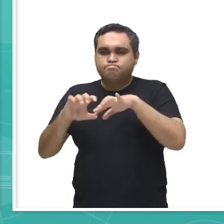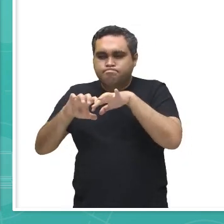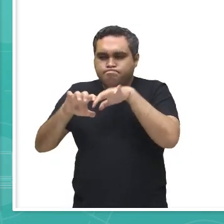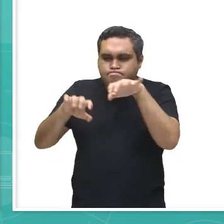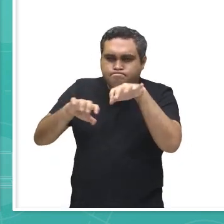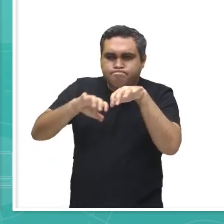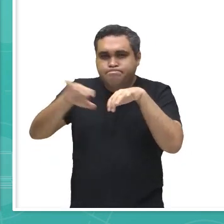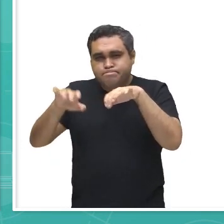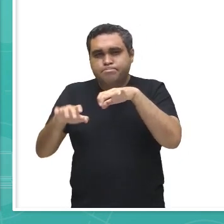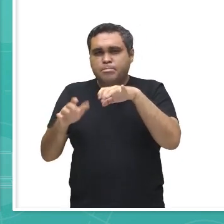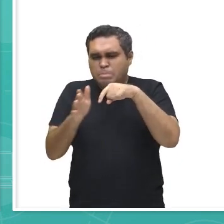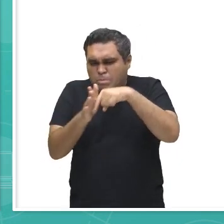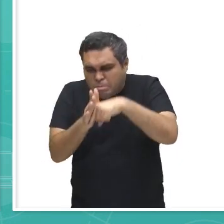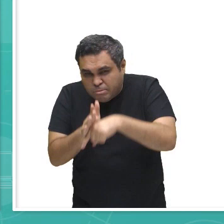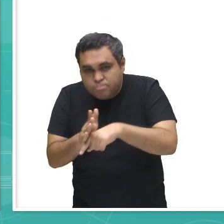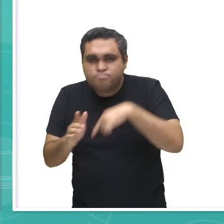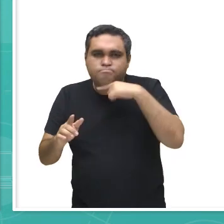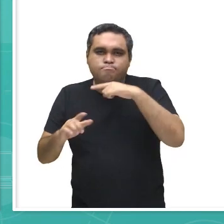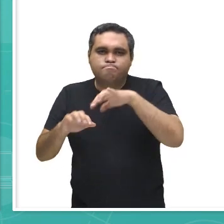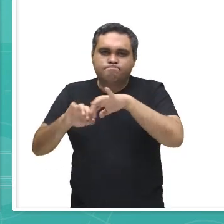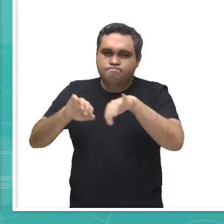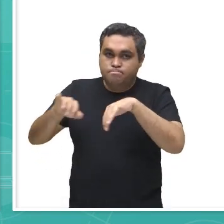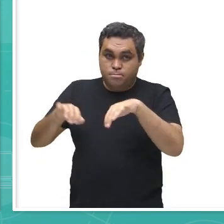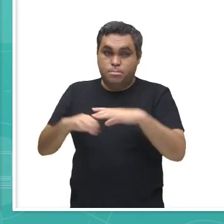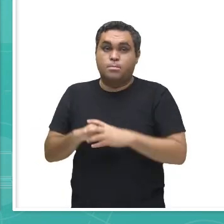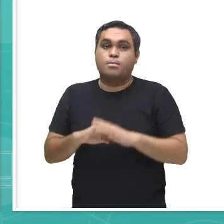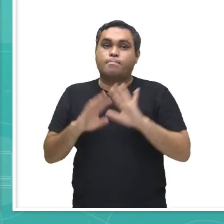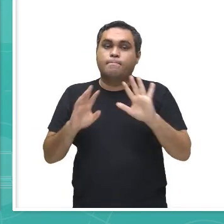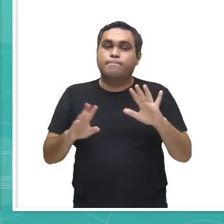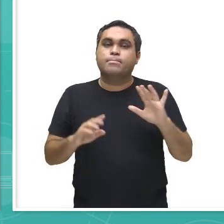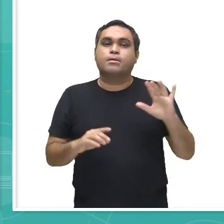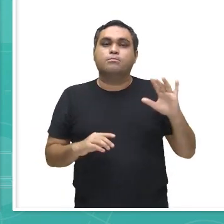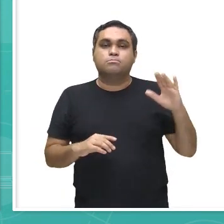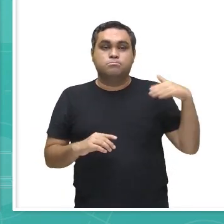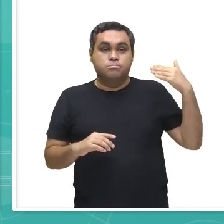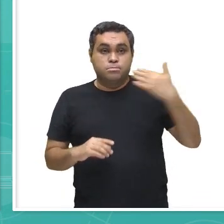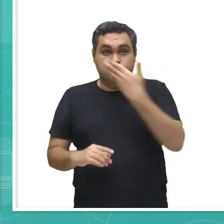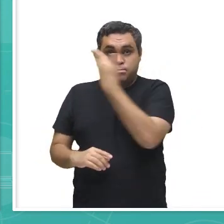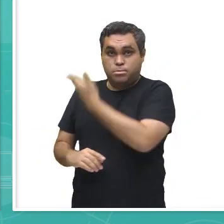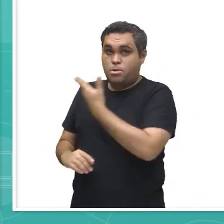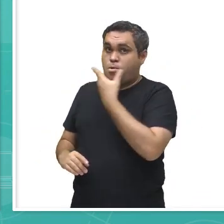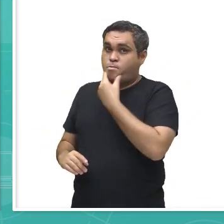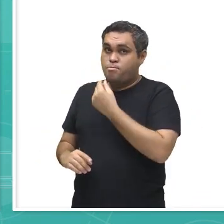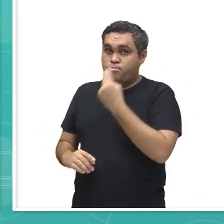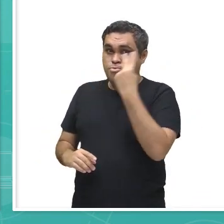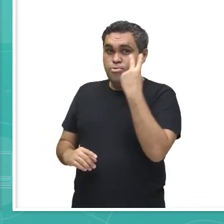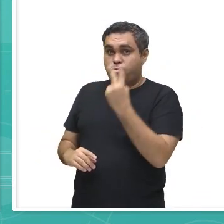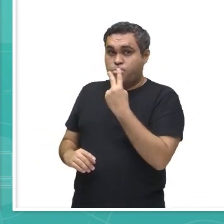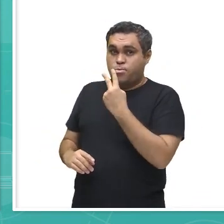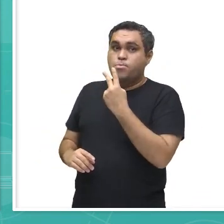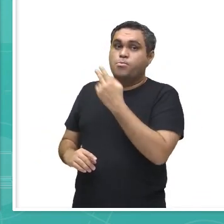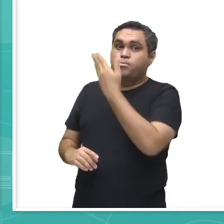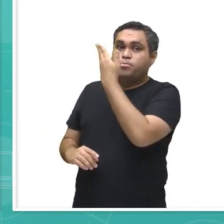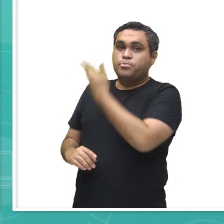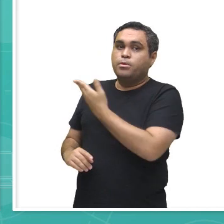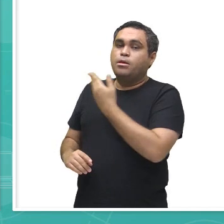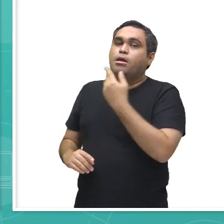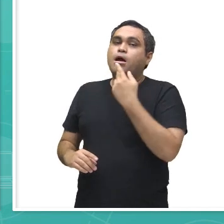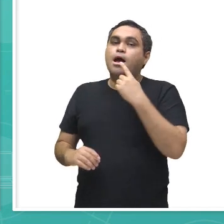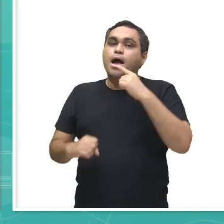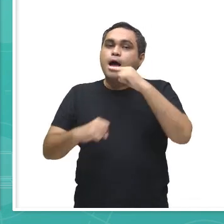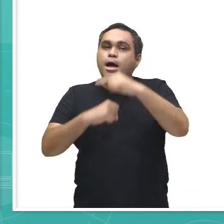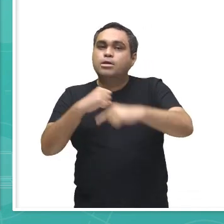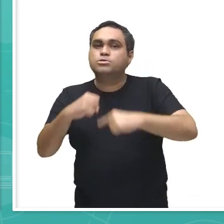dando continuidade ao pensamento de Aristóteles, Leucipo e Demócrito, ele chegou à definição de átomo.